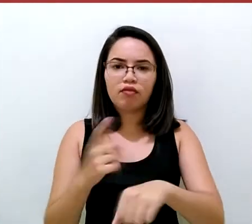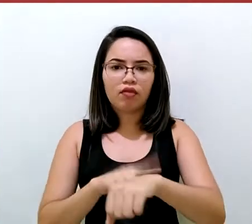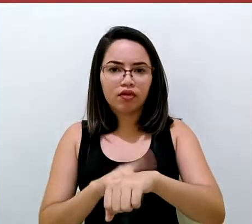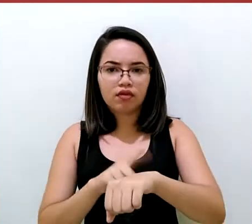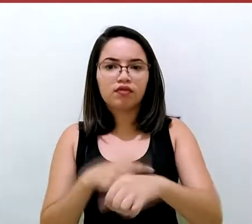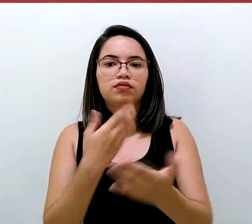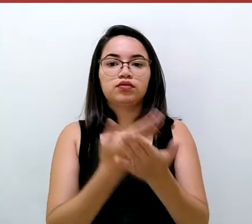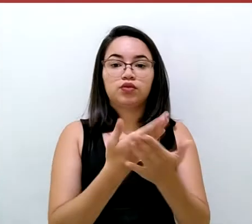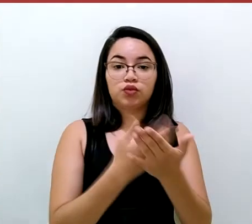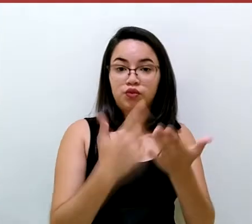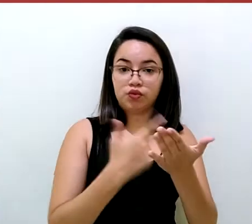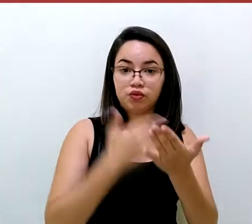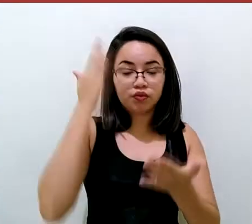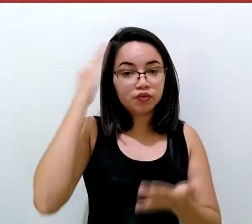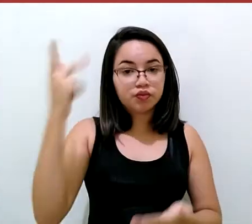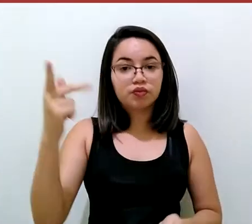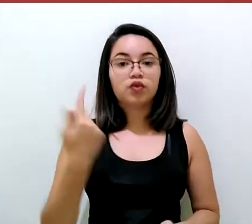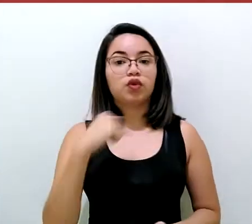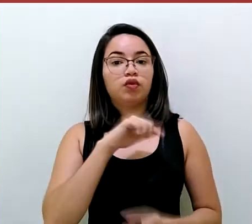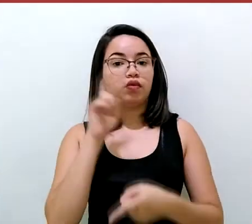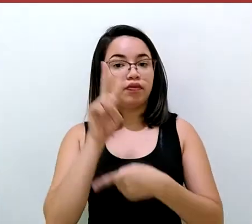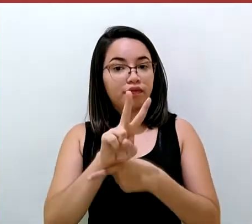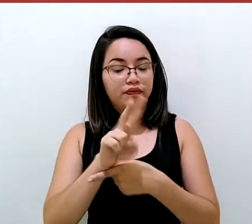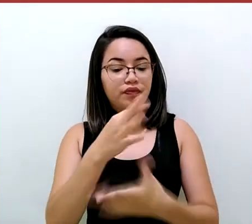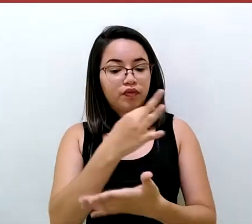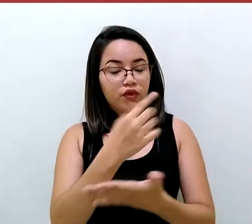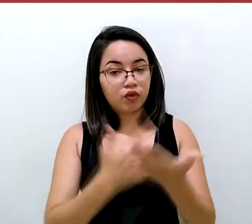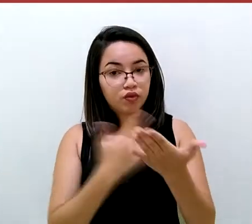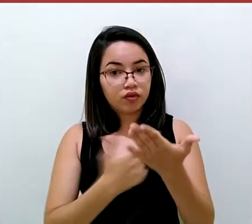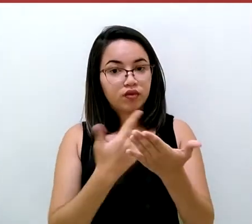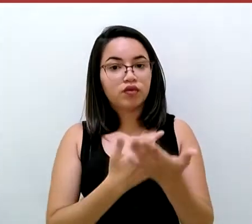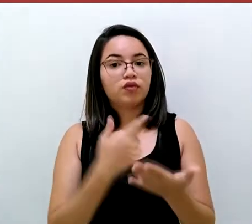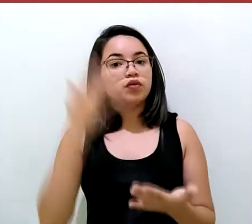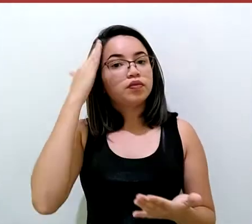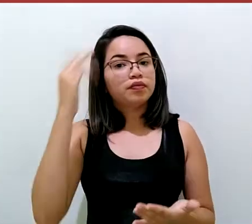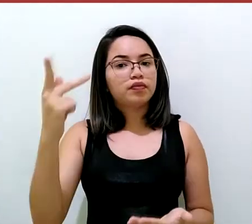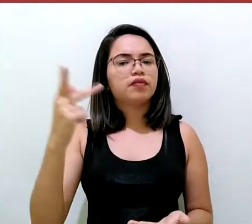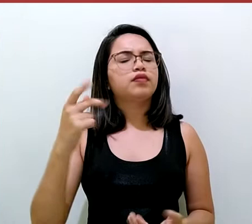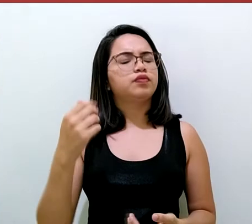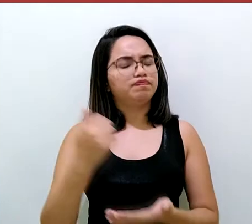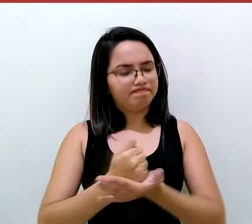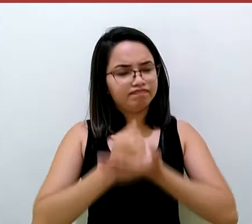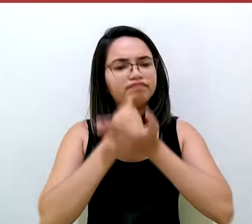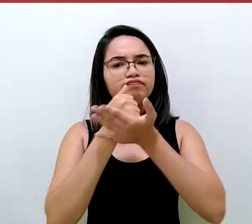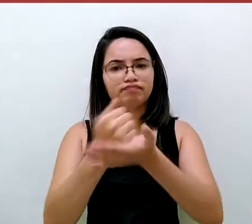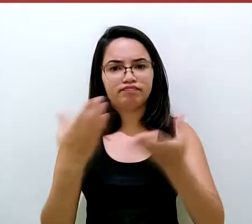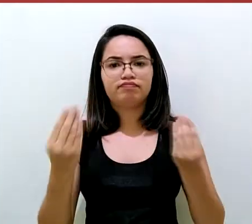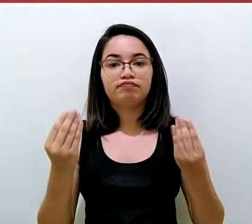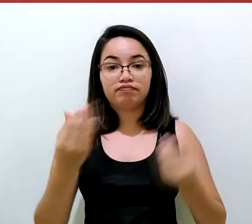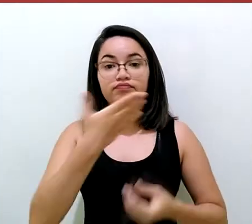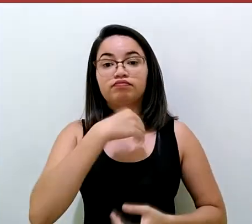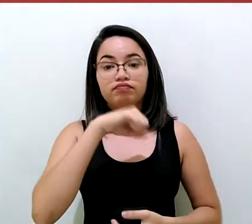Provérbios, e nós já vimos que o livro de Provérbios tem muito a nos ajudar, a ajudar